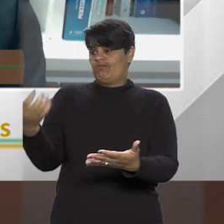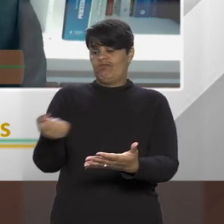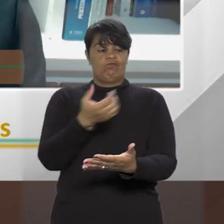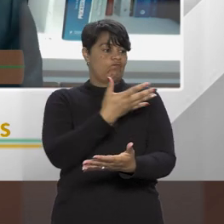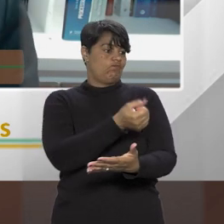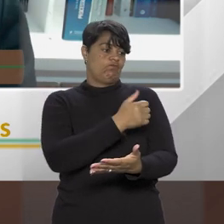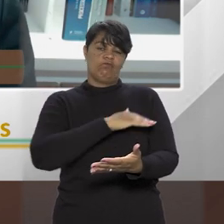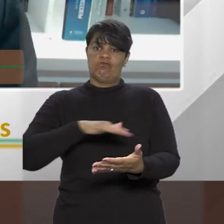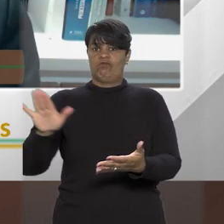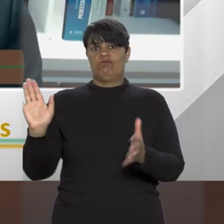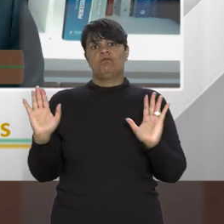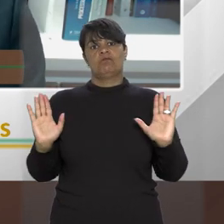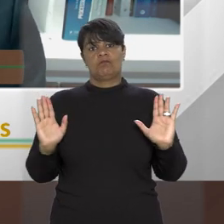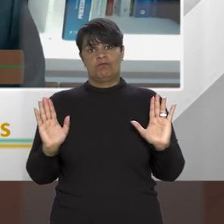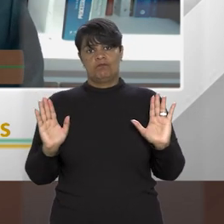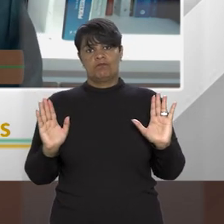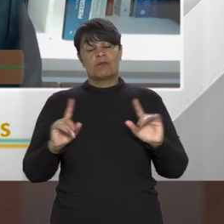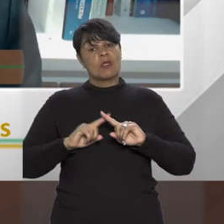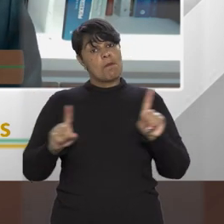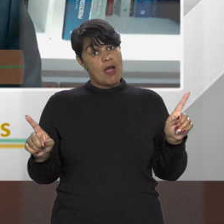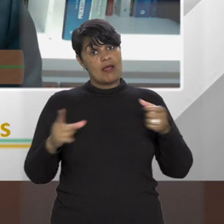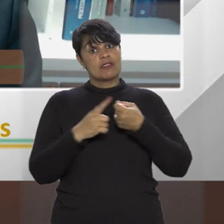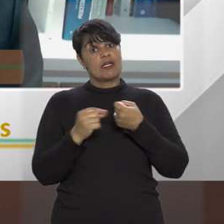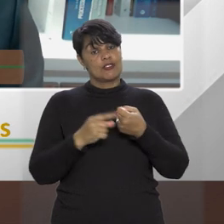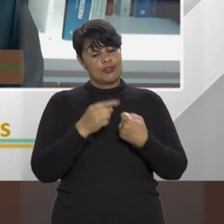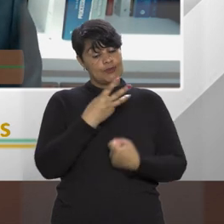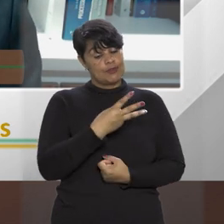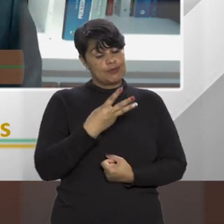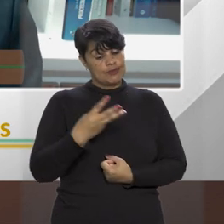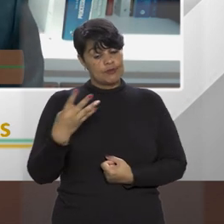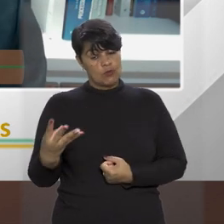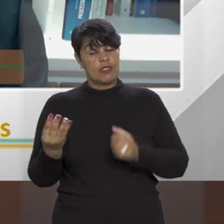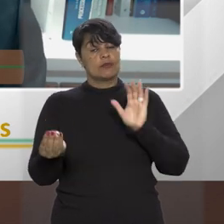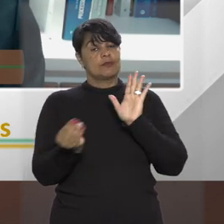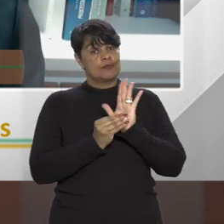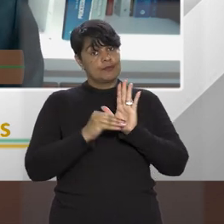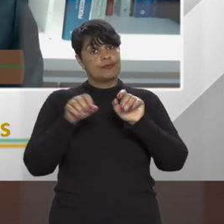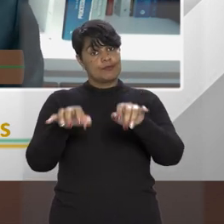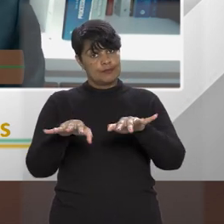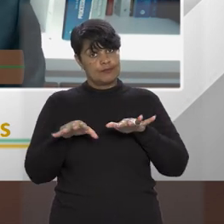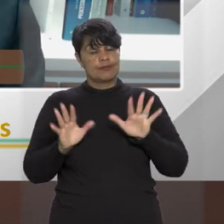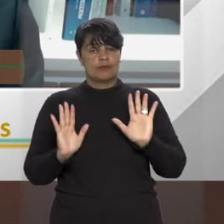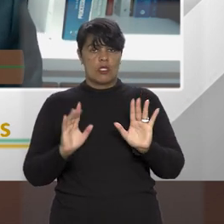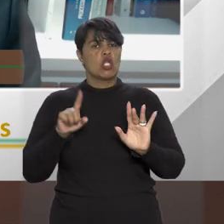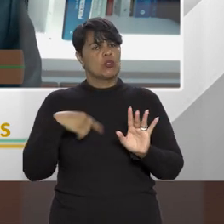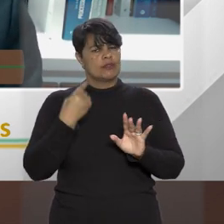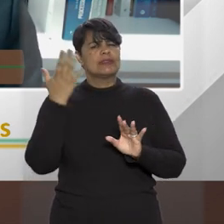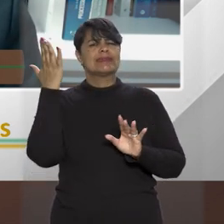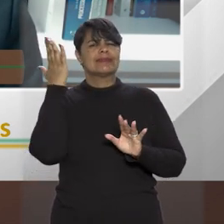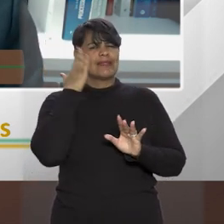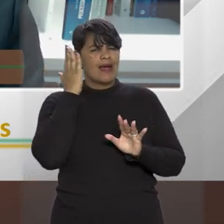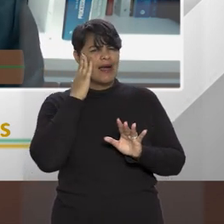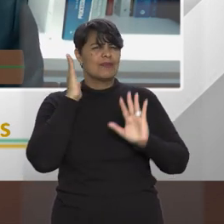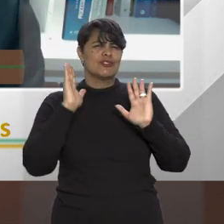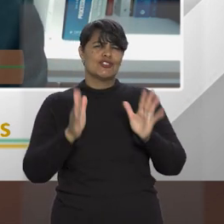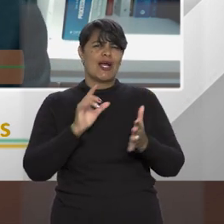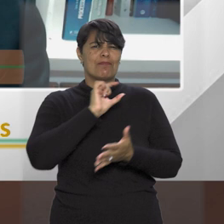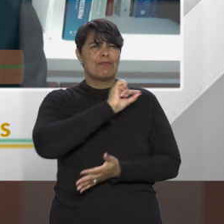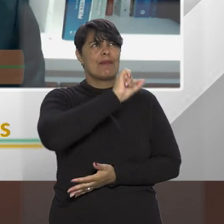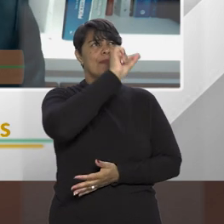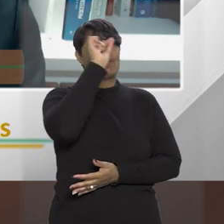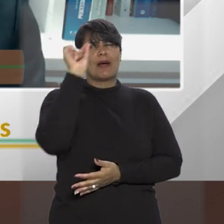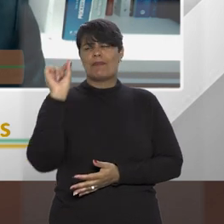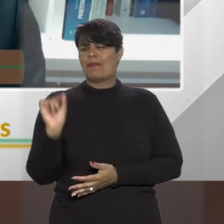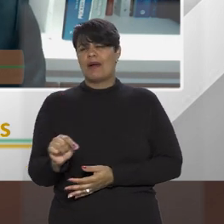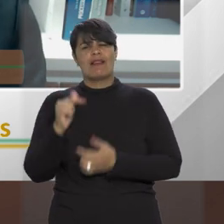experiências pregressas que isso não vem acontecendo em vários lugares do Brasil, né? Vários juízes não têm designado essa audiência por motivos mais variados, mas